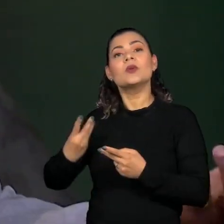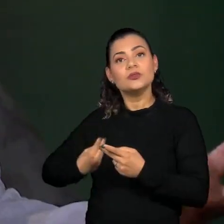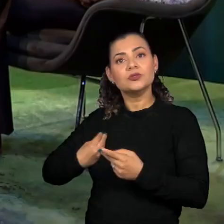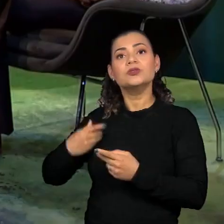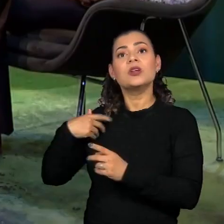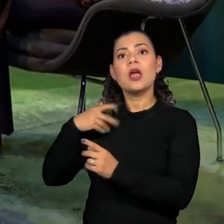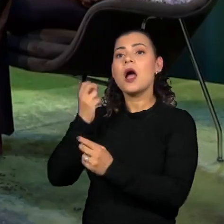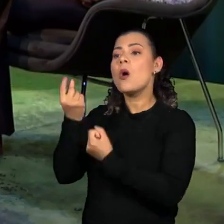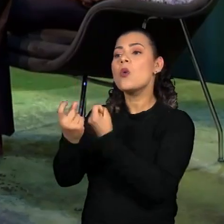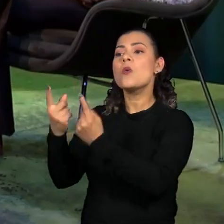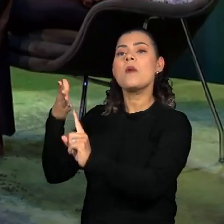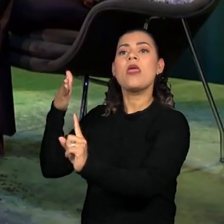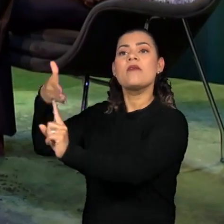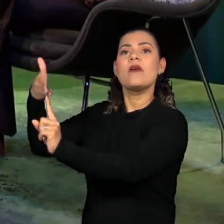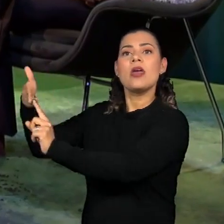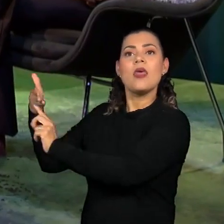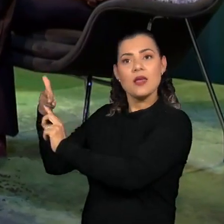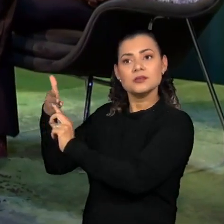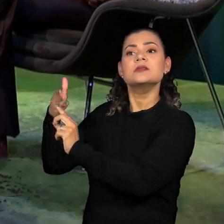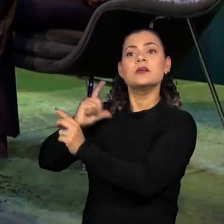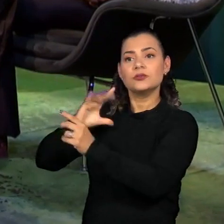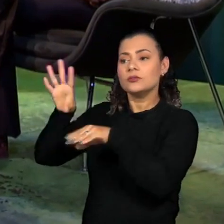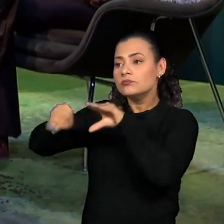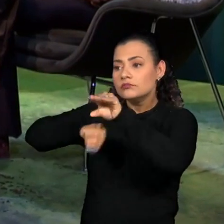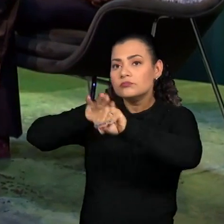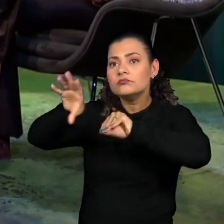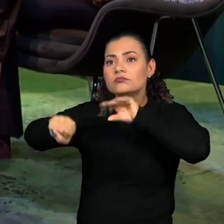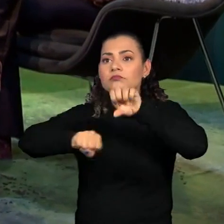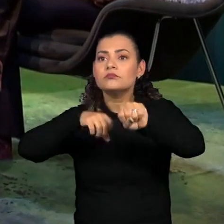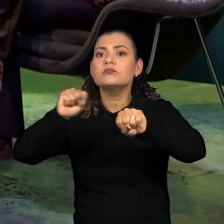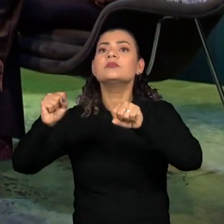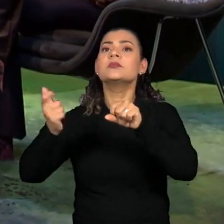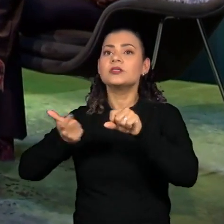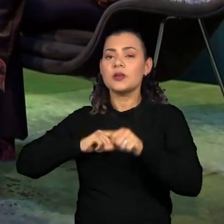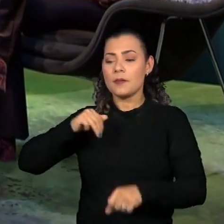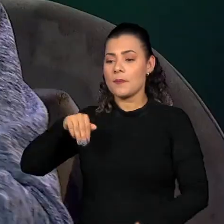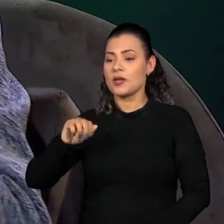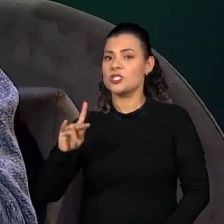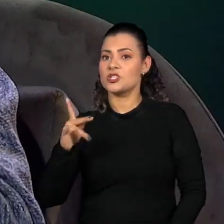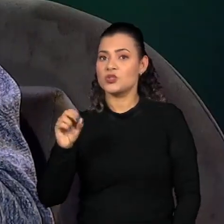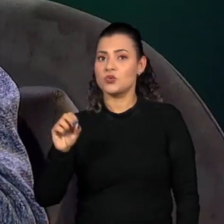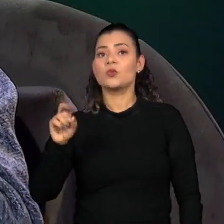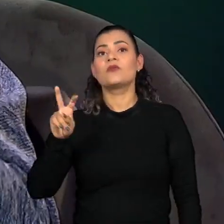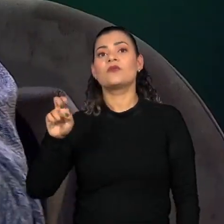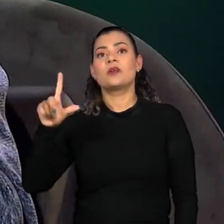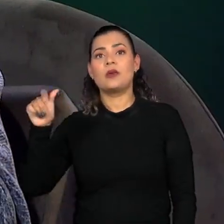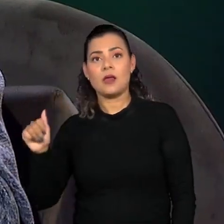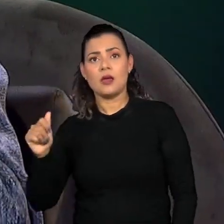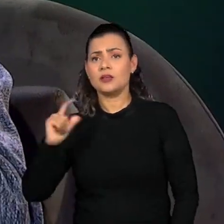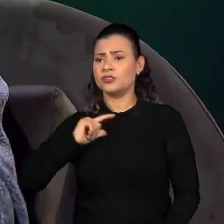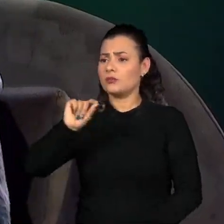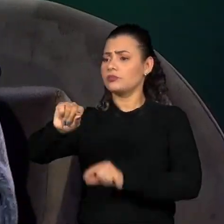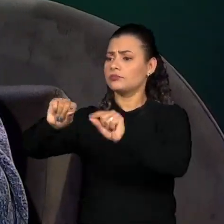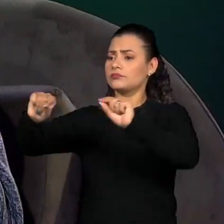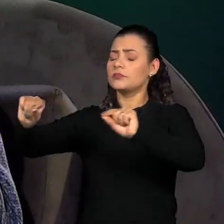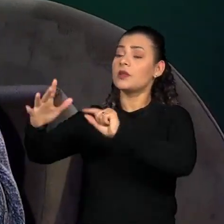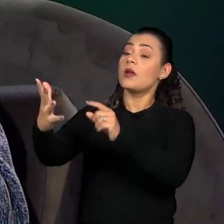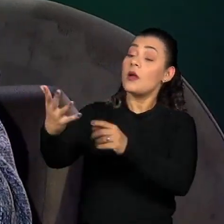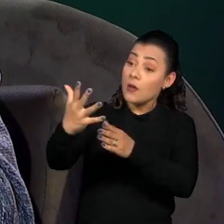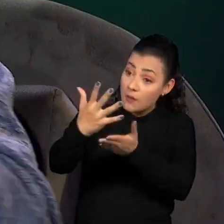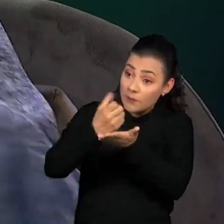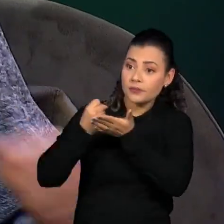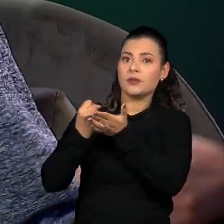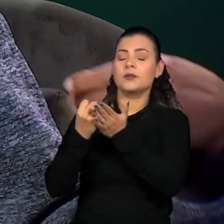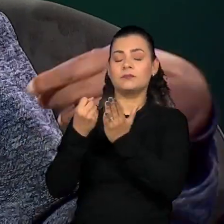tinha referência. Eu tinha referência, eu tinha Ney Lopes, eu tinha Martinho da Vila. E hoje, esse pessoal tem a nossa